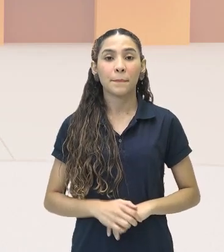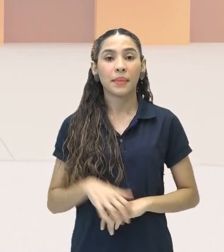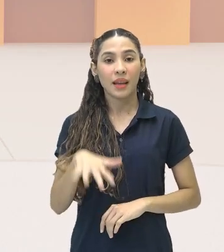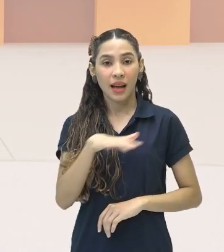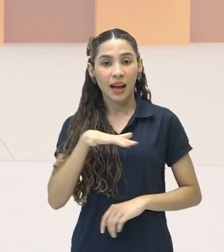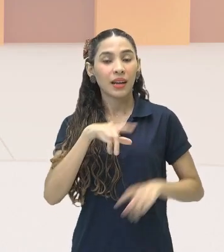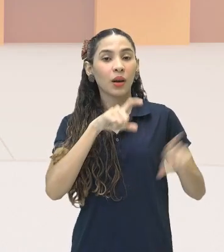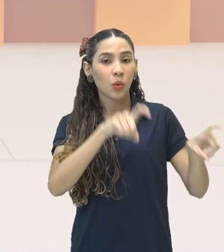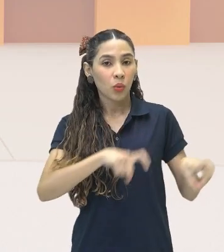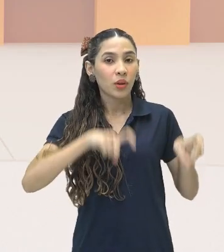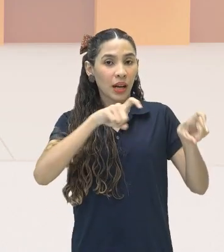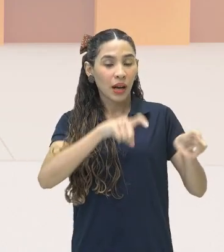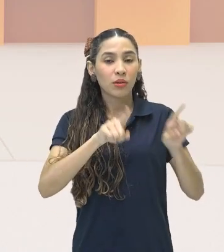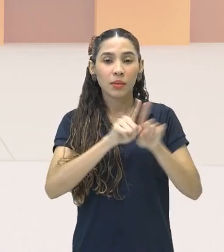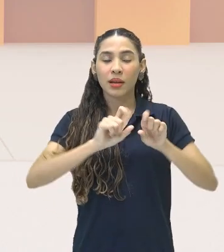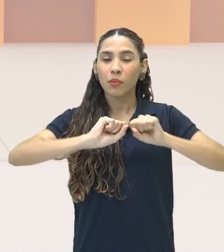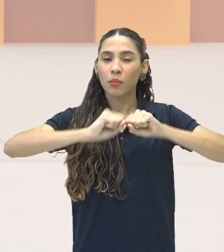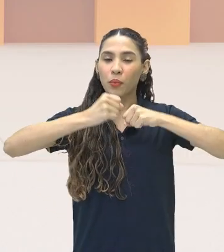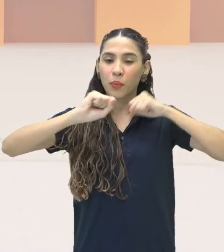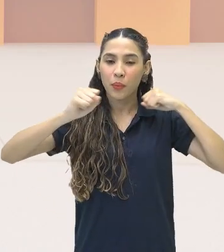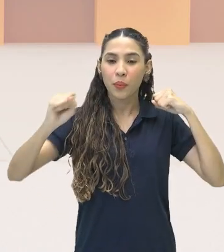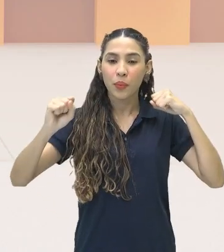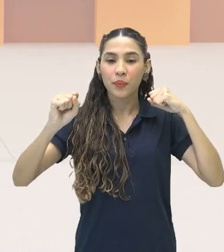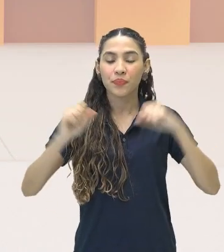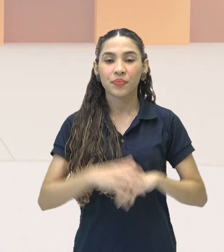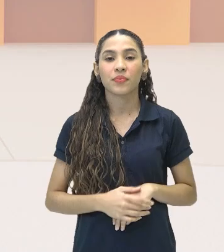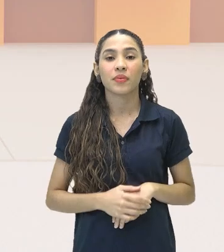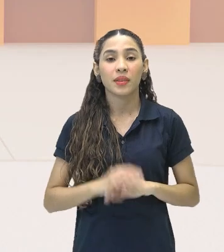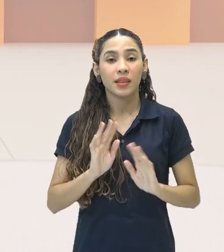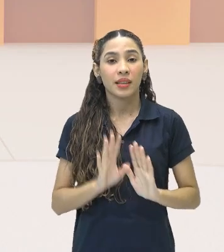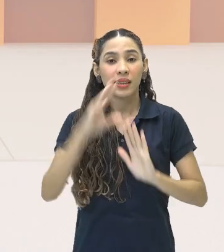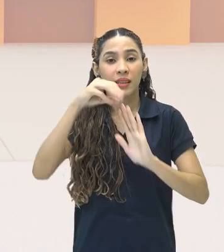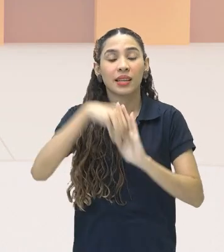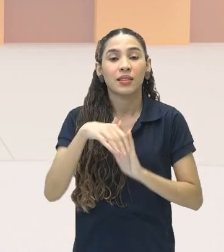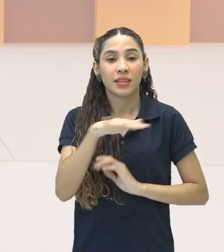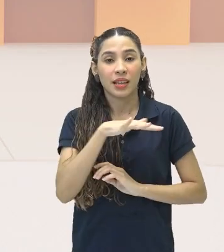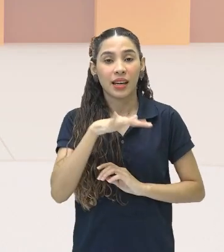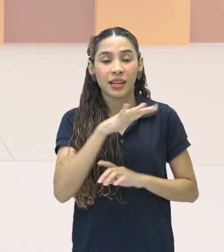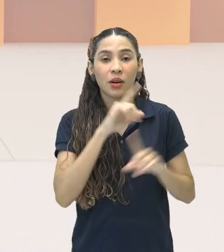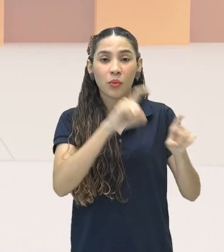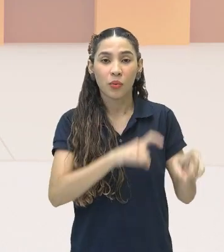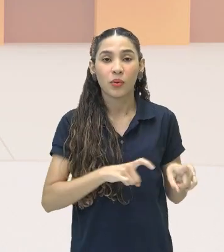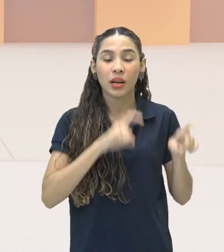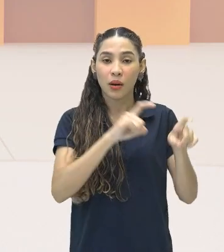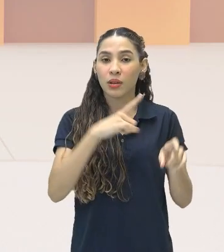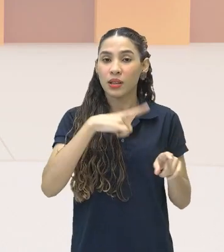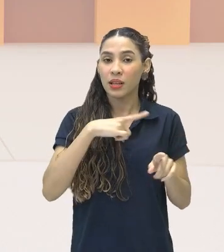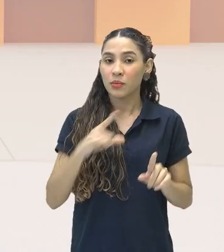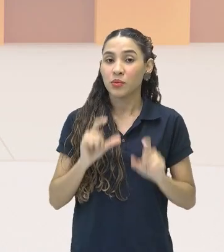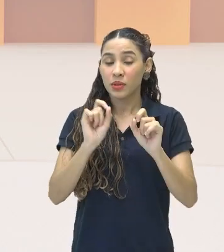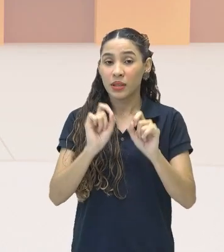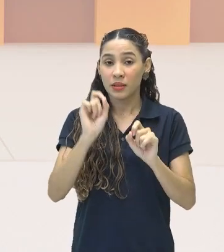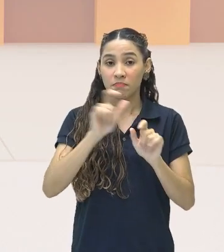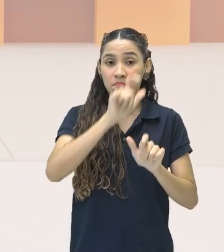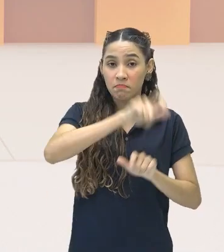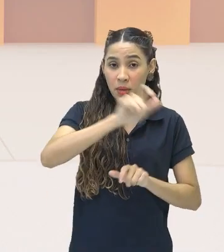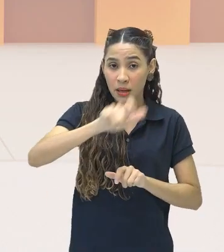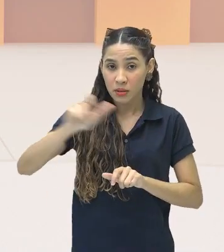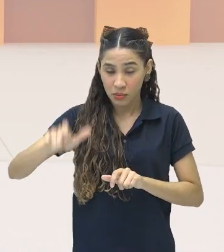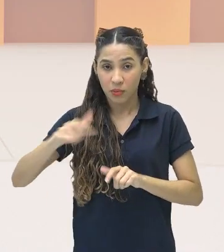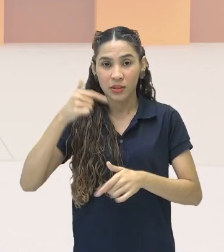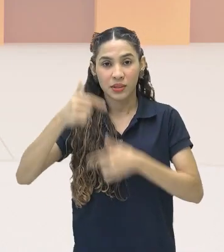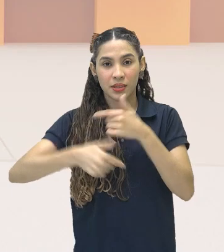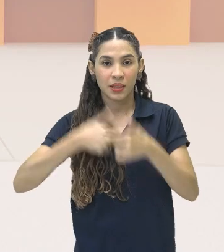áreas rurais muito amplas. E dentro dessas áreas rurais, nós temos aí pessoas que